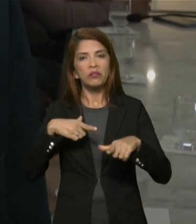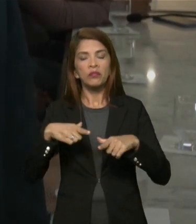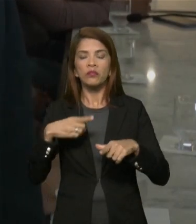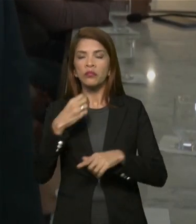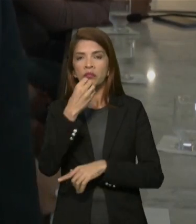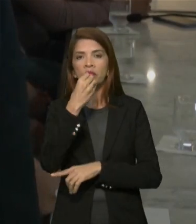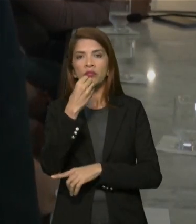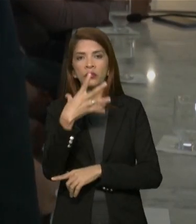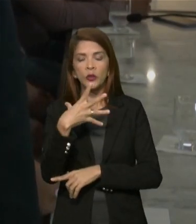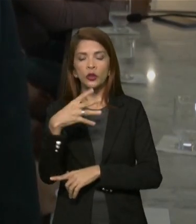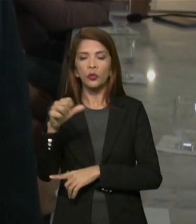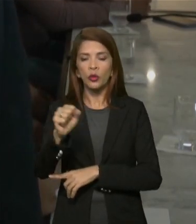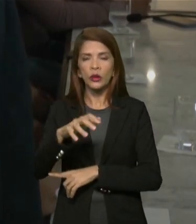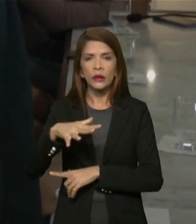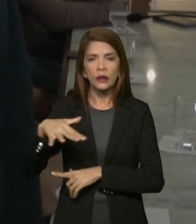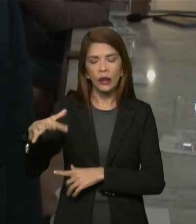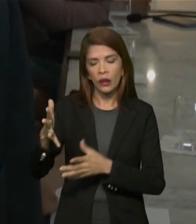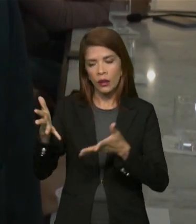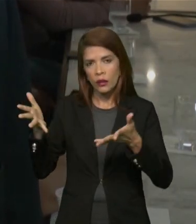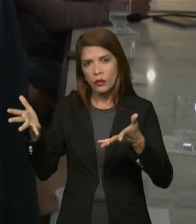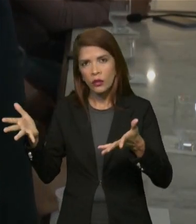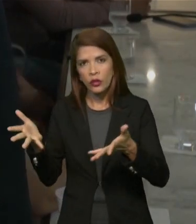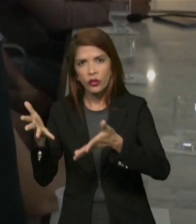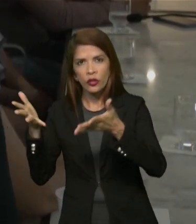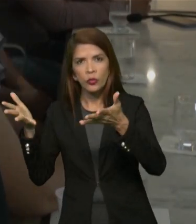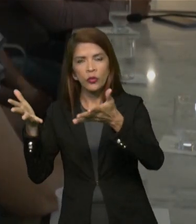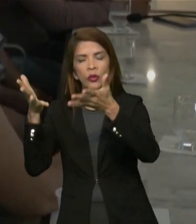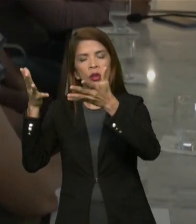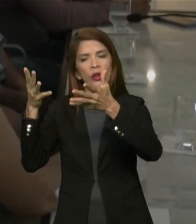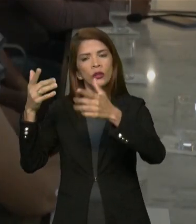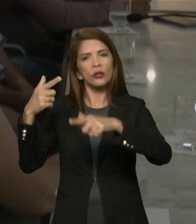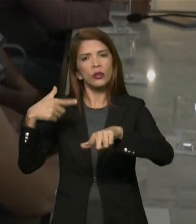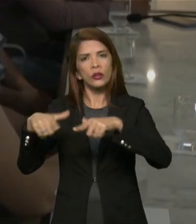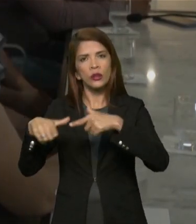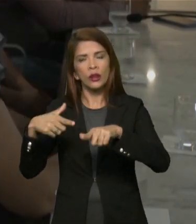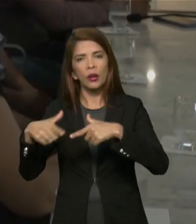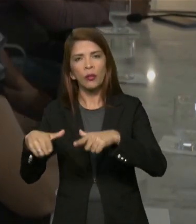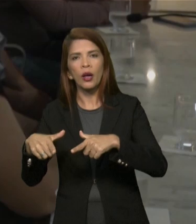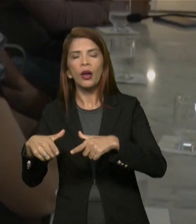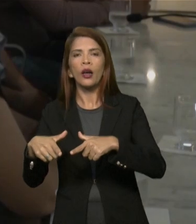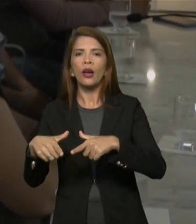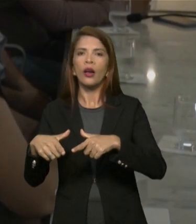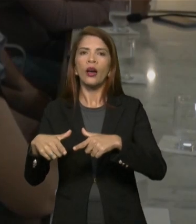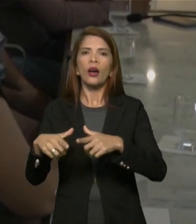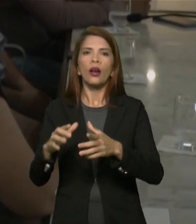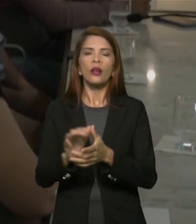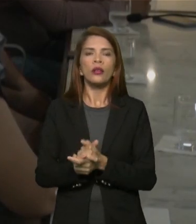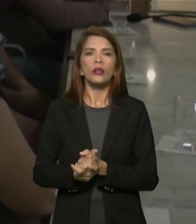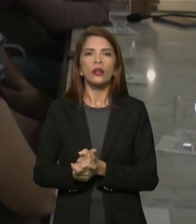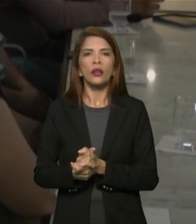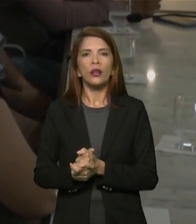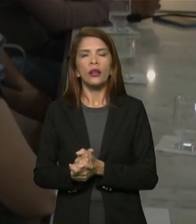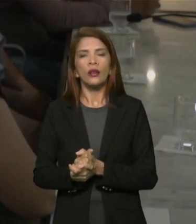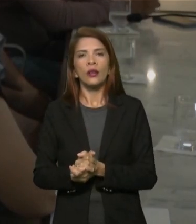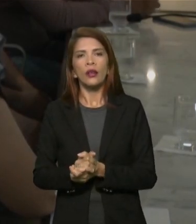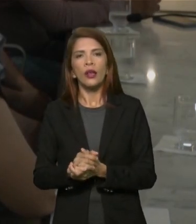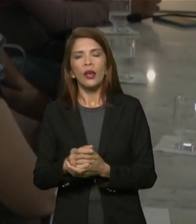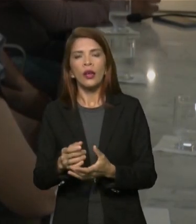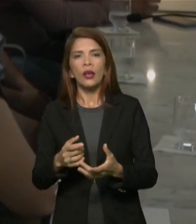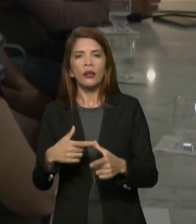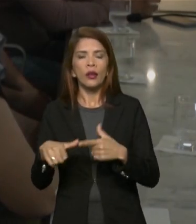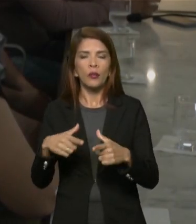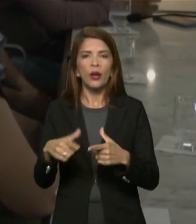área, estimulando as pessoas a trabalhar, mesmo que ele não tenha emprego formal, com os carrinhos do Mais Renda, com as